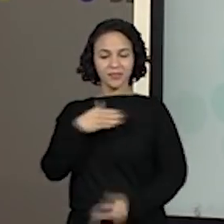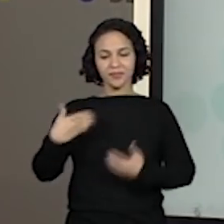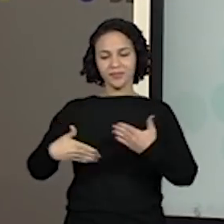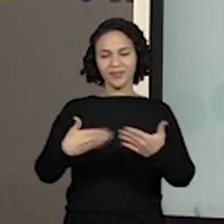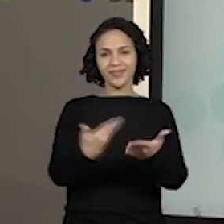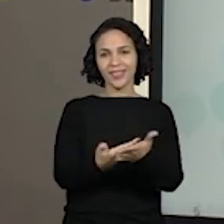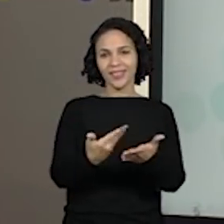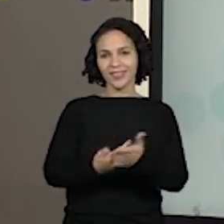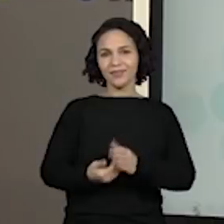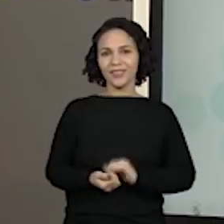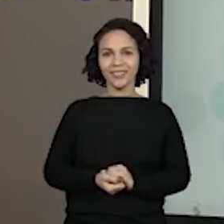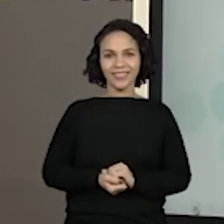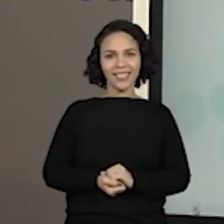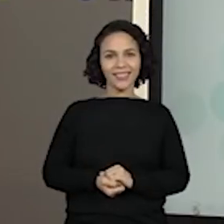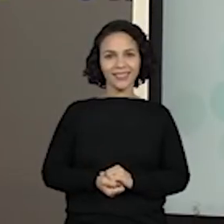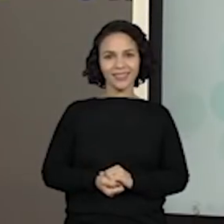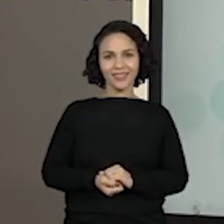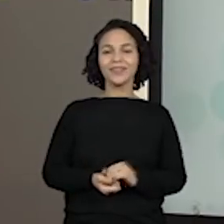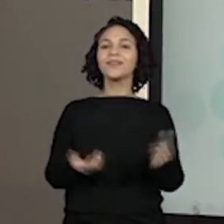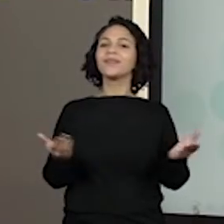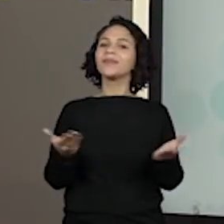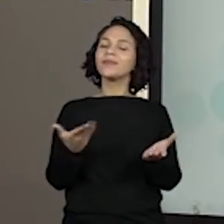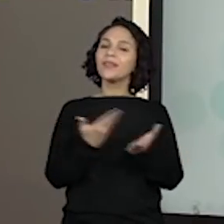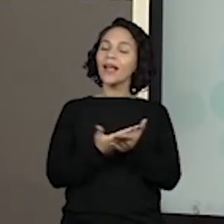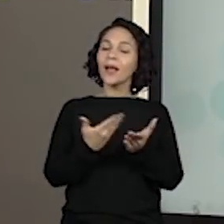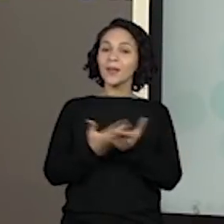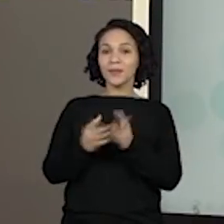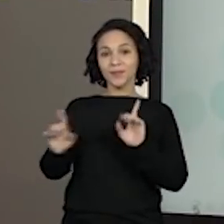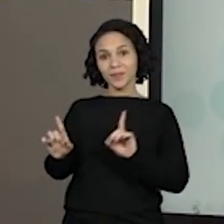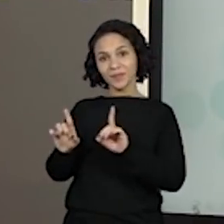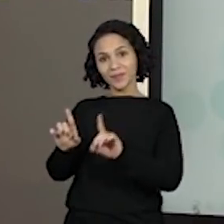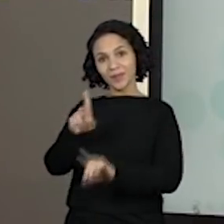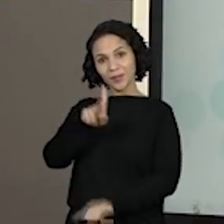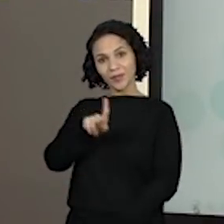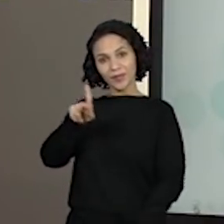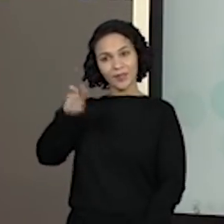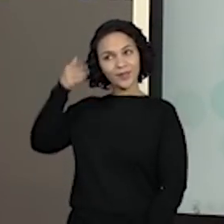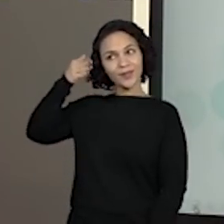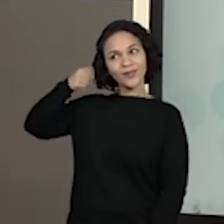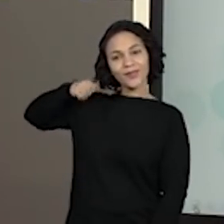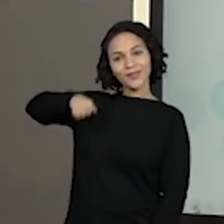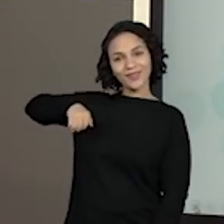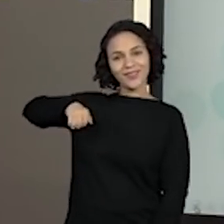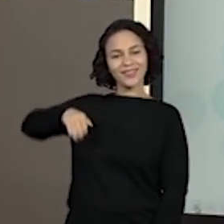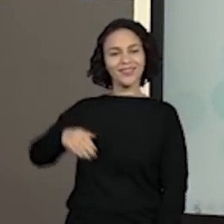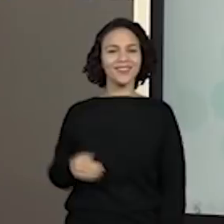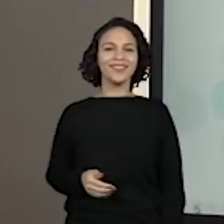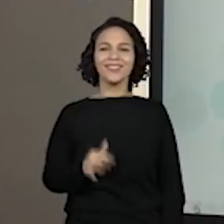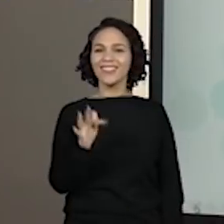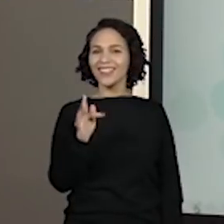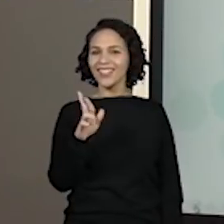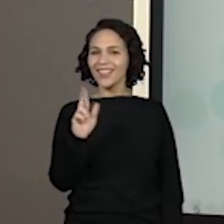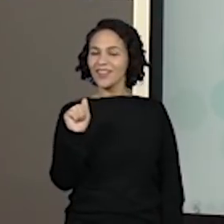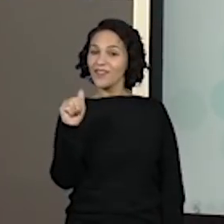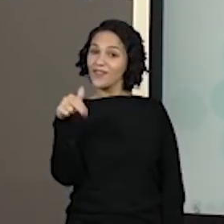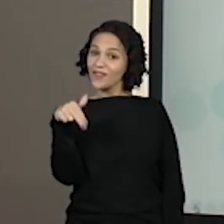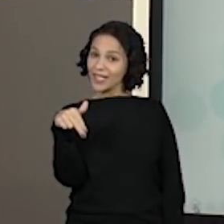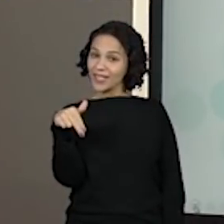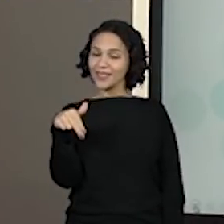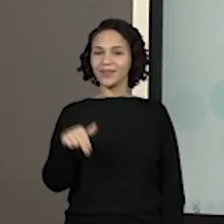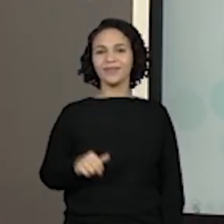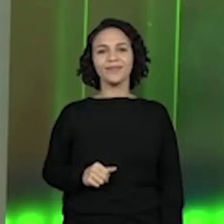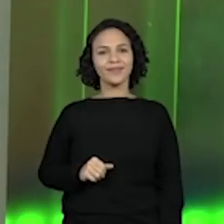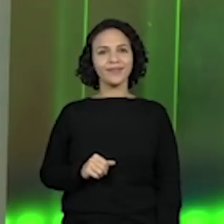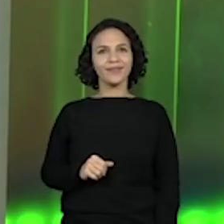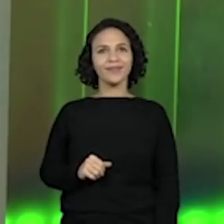dessa aula. Para essa aula, temos a presença da professora Franciele, que vai nos ajudar. Bem-vinda, professora